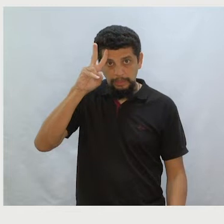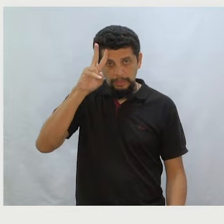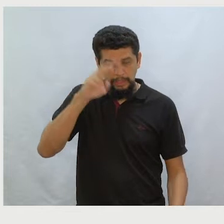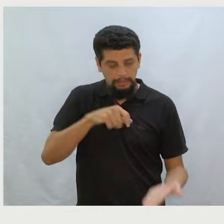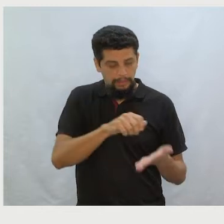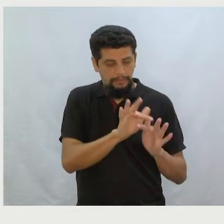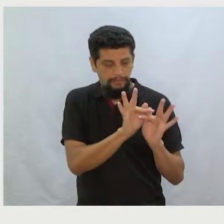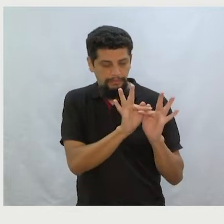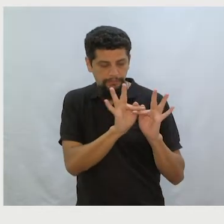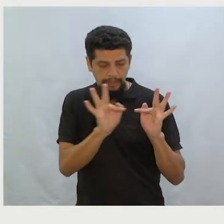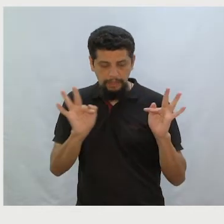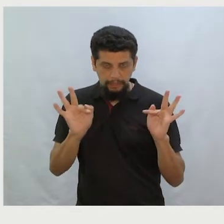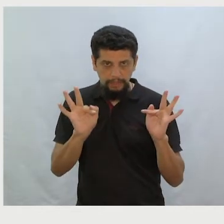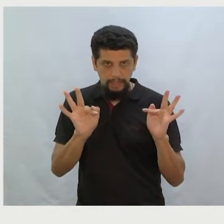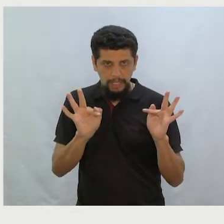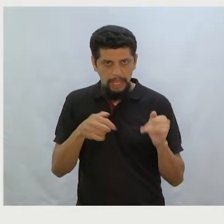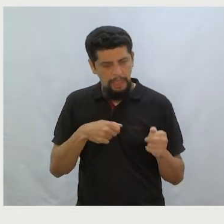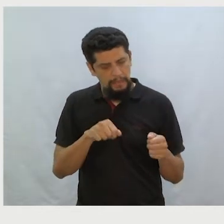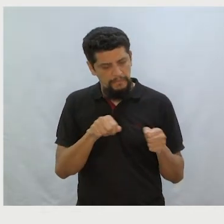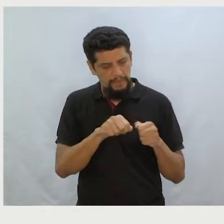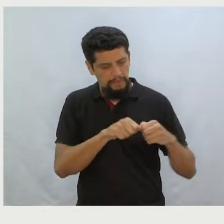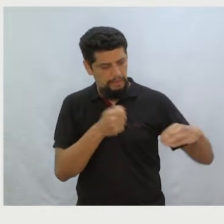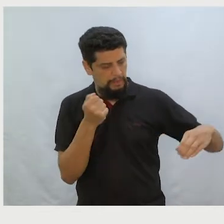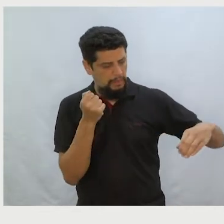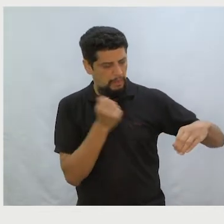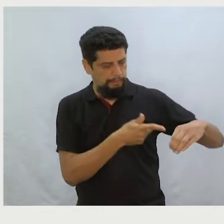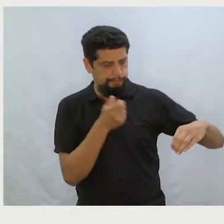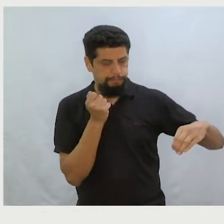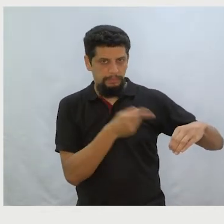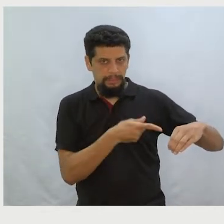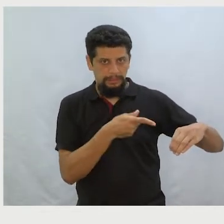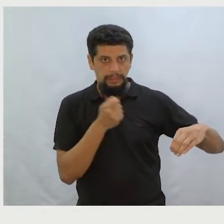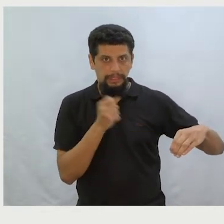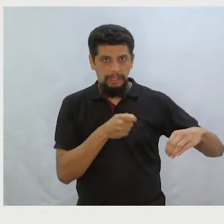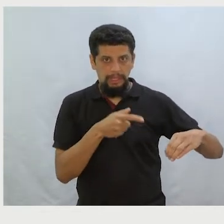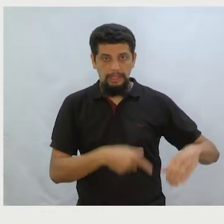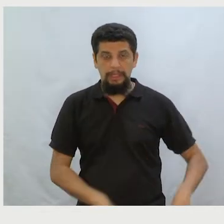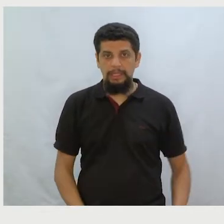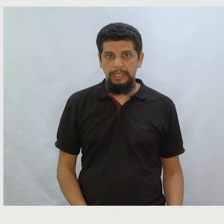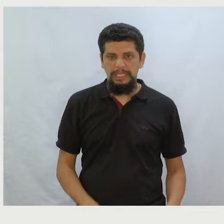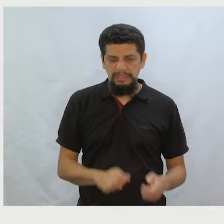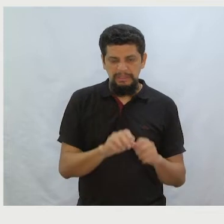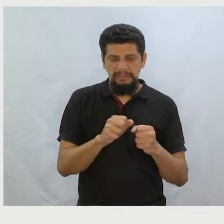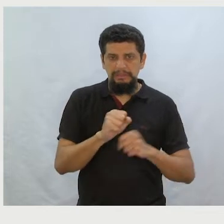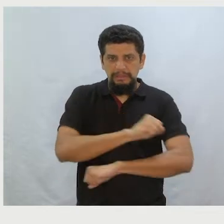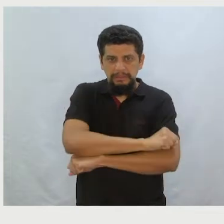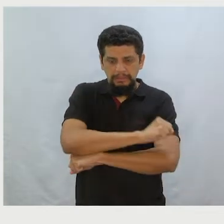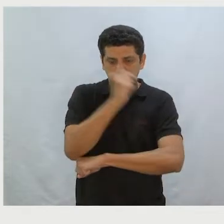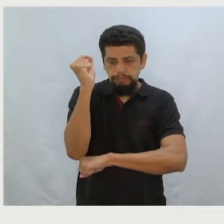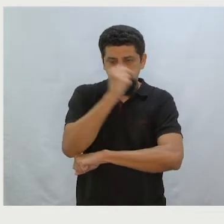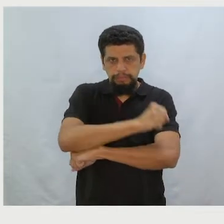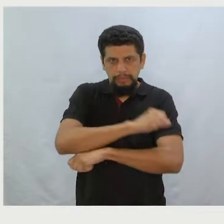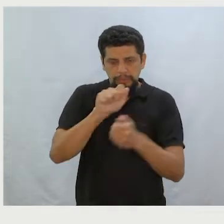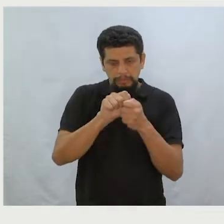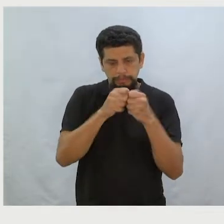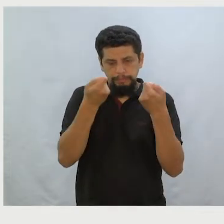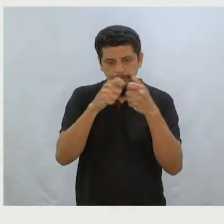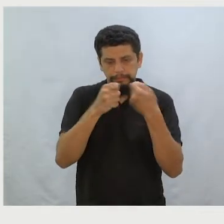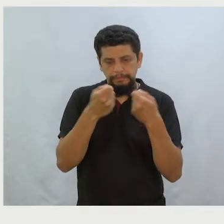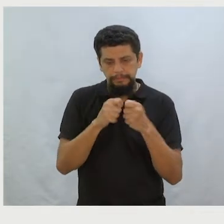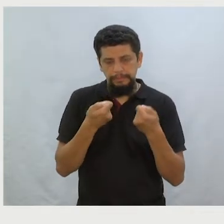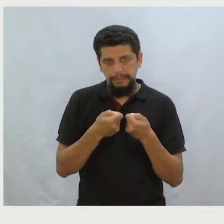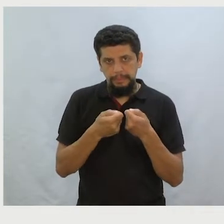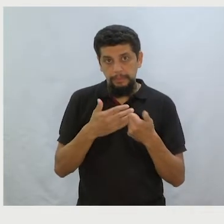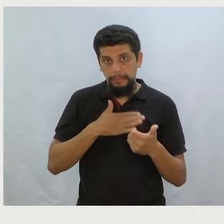sintática da frase eu fiz um golaço tão grande que Até furou a rede e estilhaçou em mil pedaços a